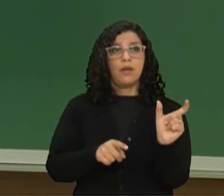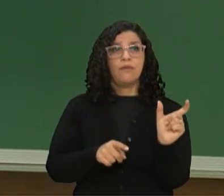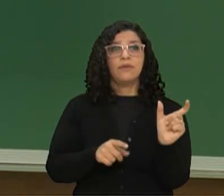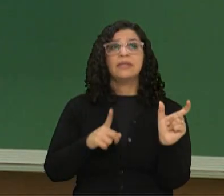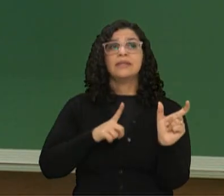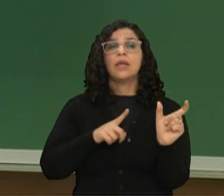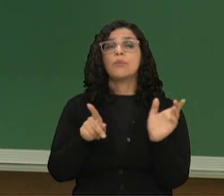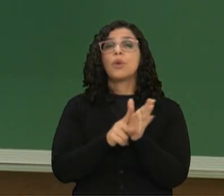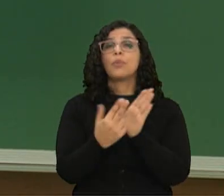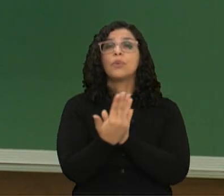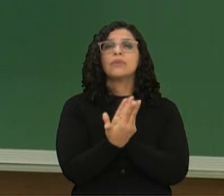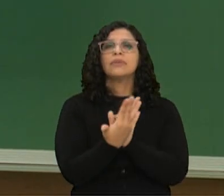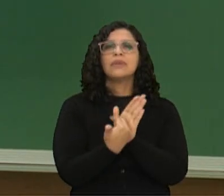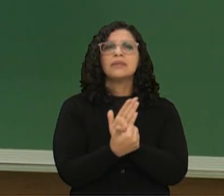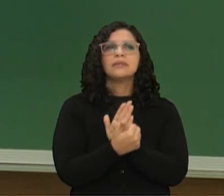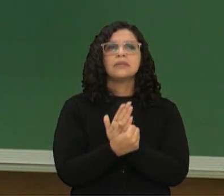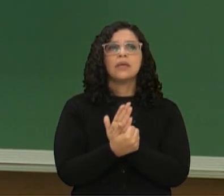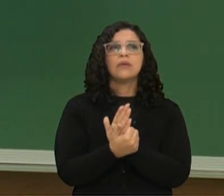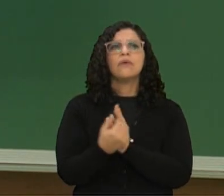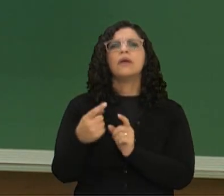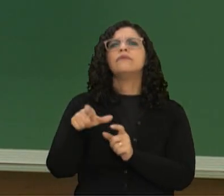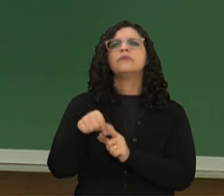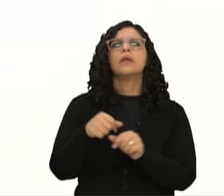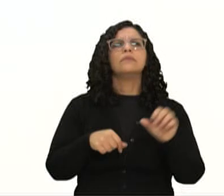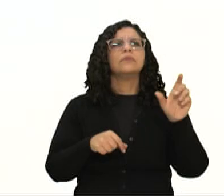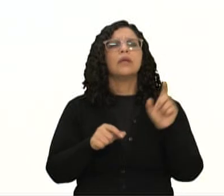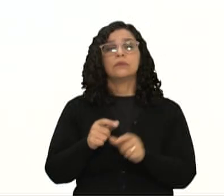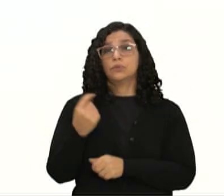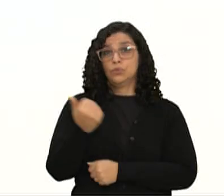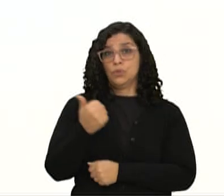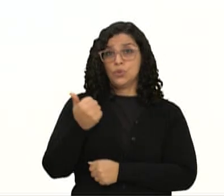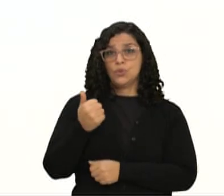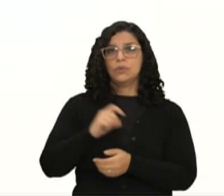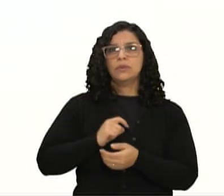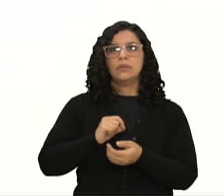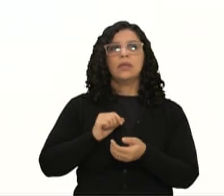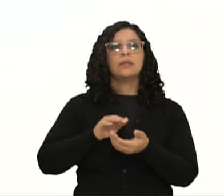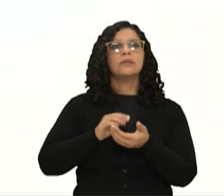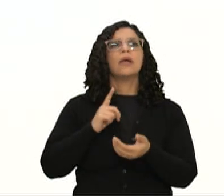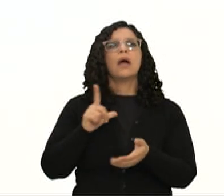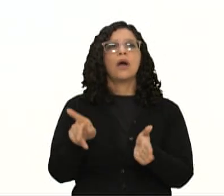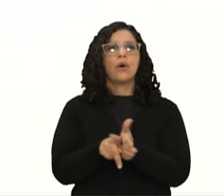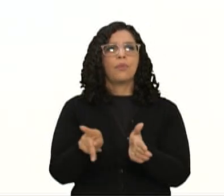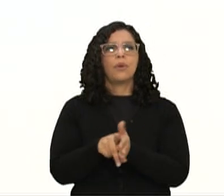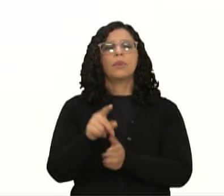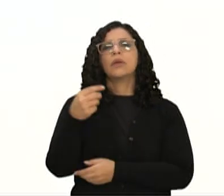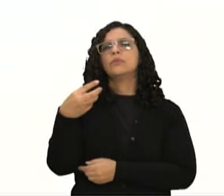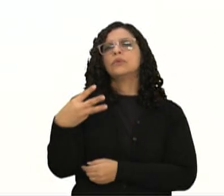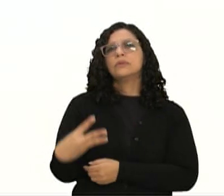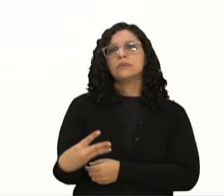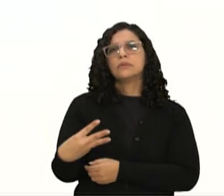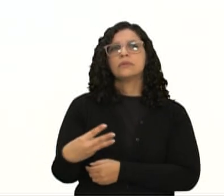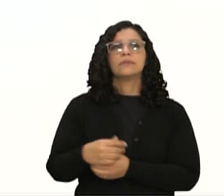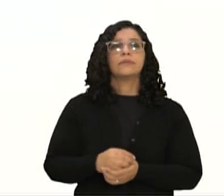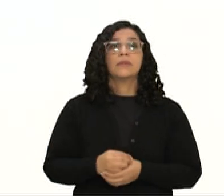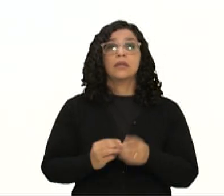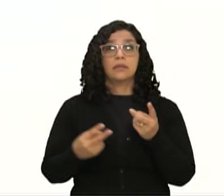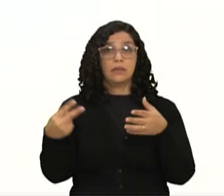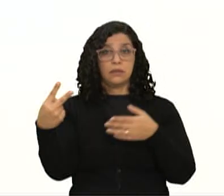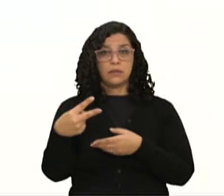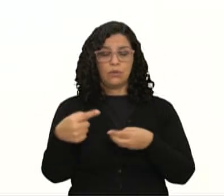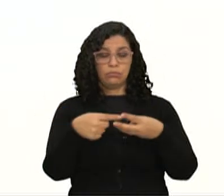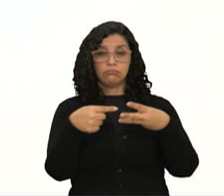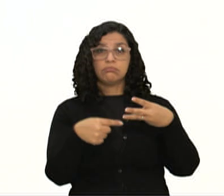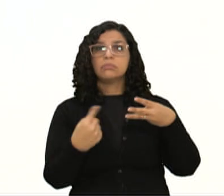correspondente a essa imagem. Né? Então, na primeira imagem nós temos um hand sanitizer, mask ou headache. Na